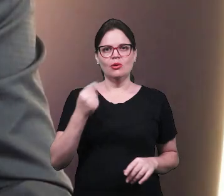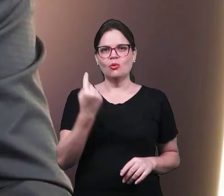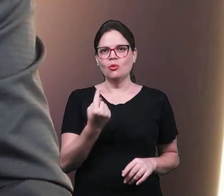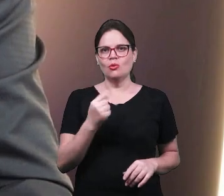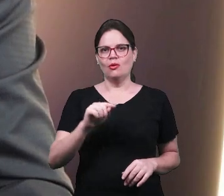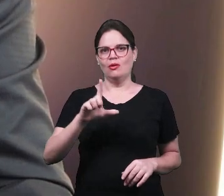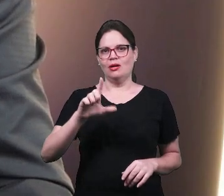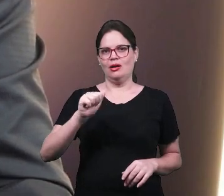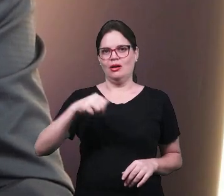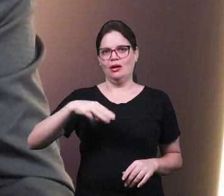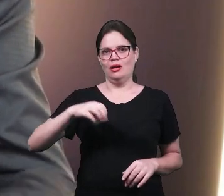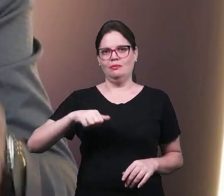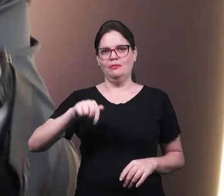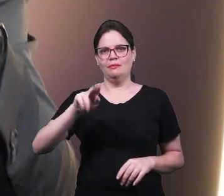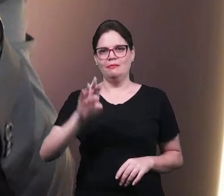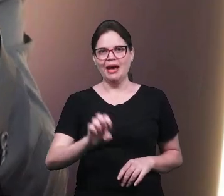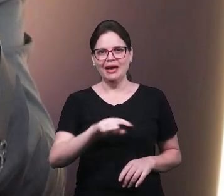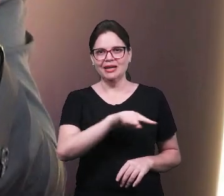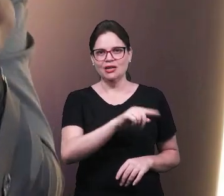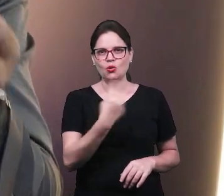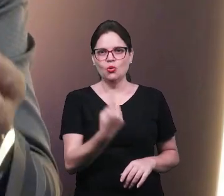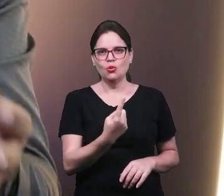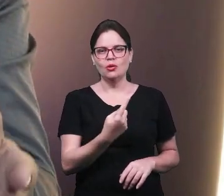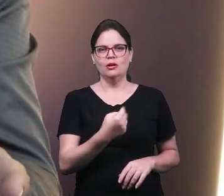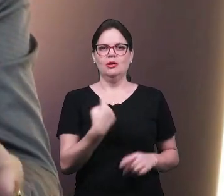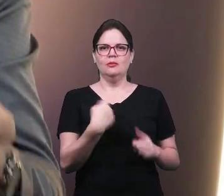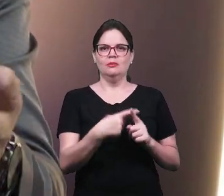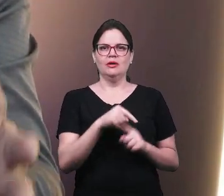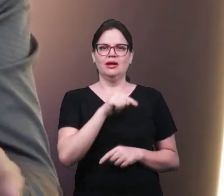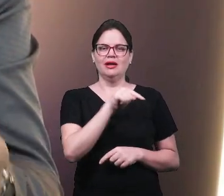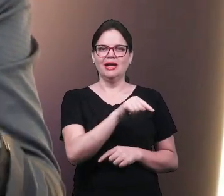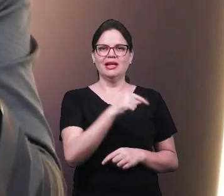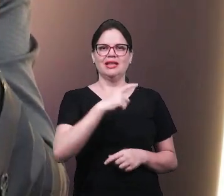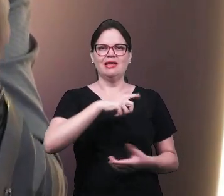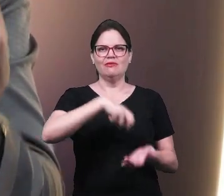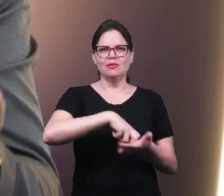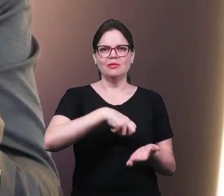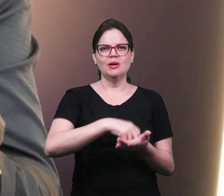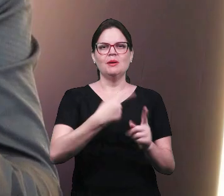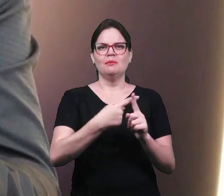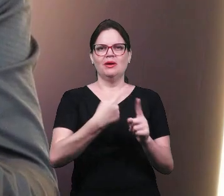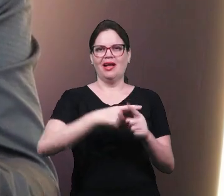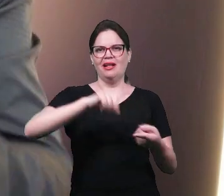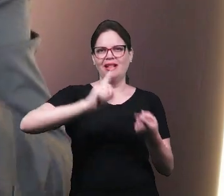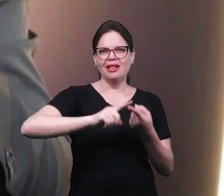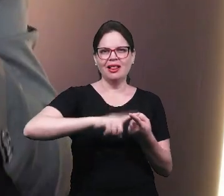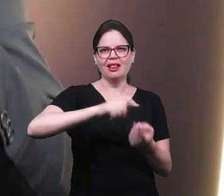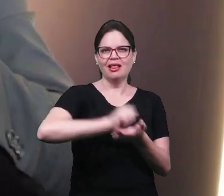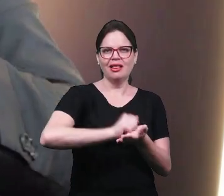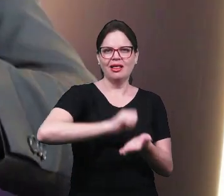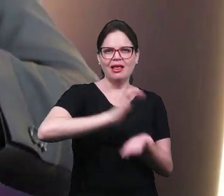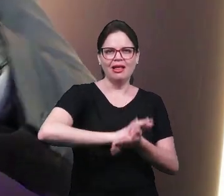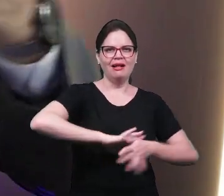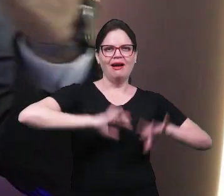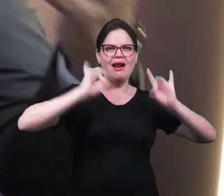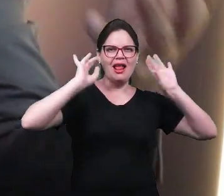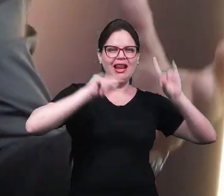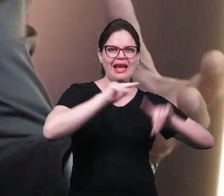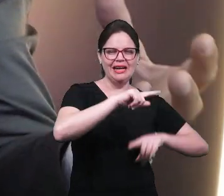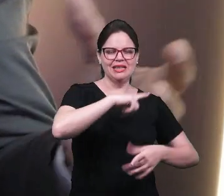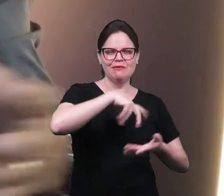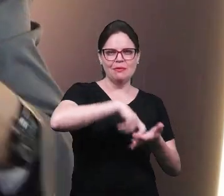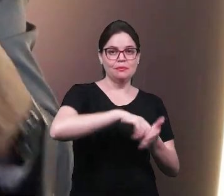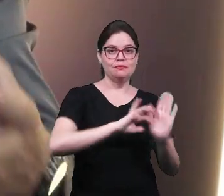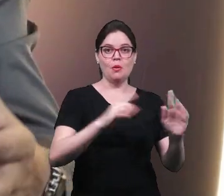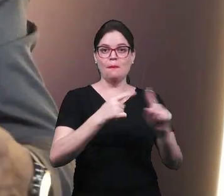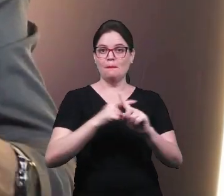que foi polígamo, que assassinou, que matou, um homem vingativo, mas toda a geração